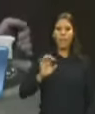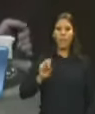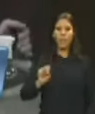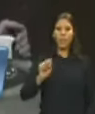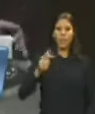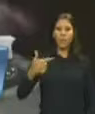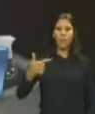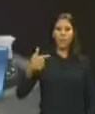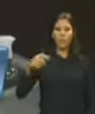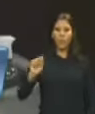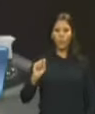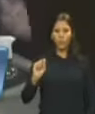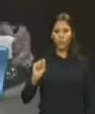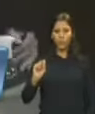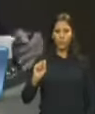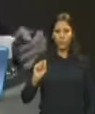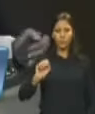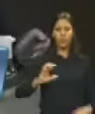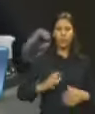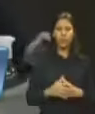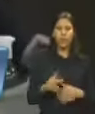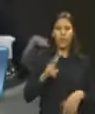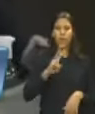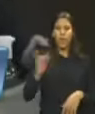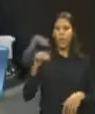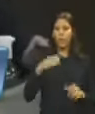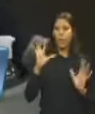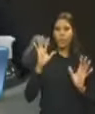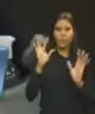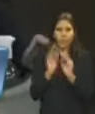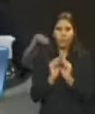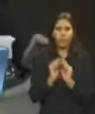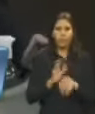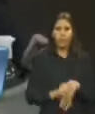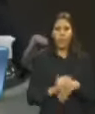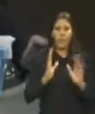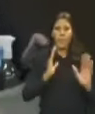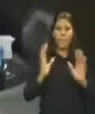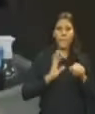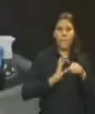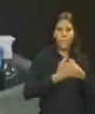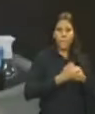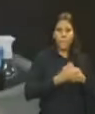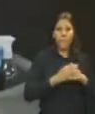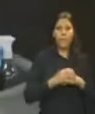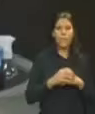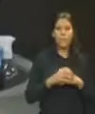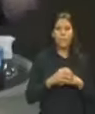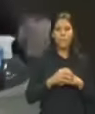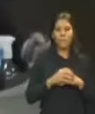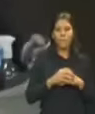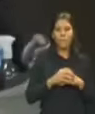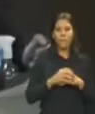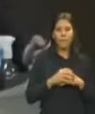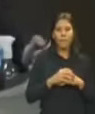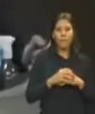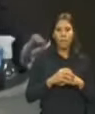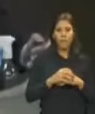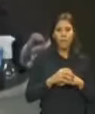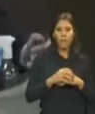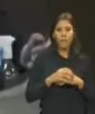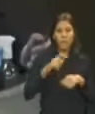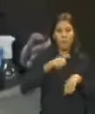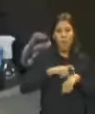o juridiquês, eu vou ser muito objetivo. Durante a pandemia, em que mais do que nunca